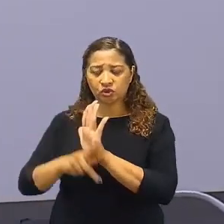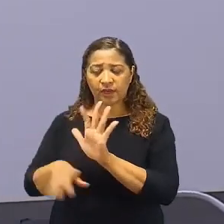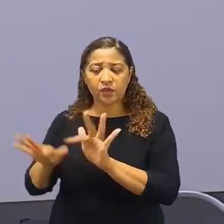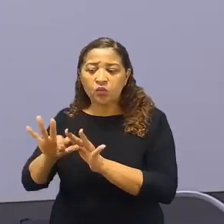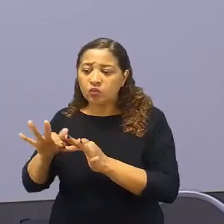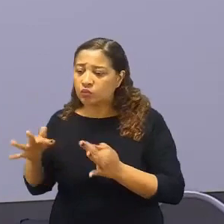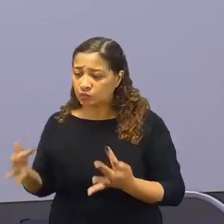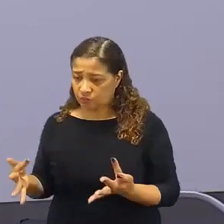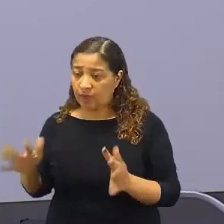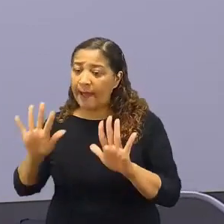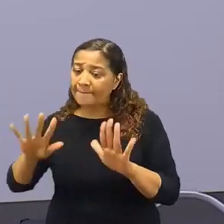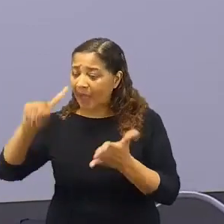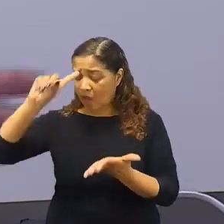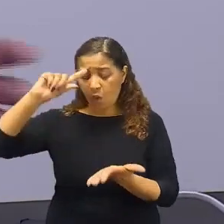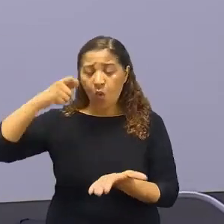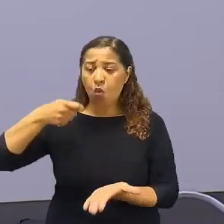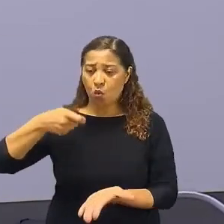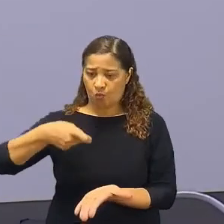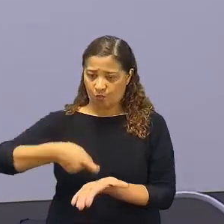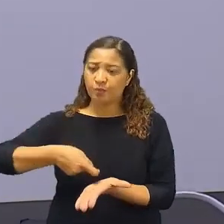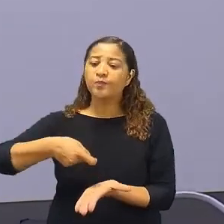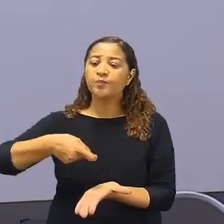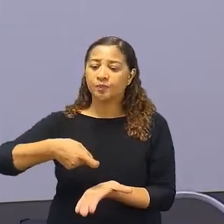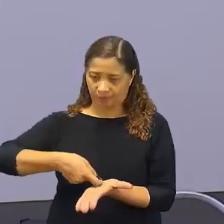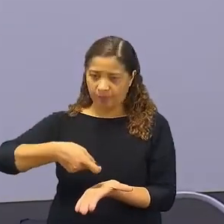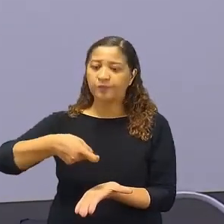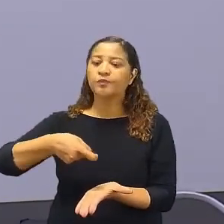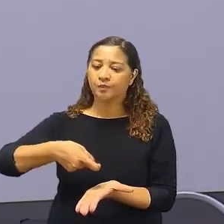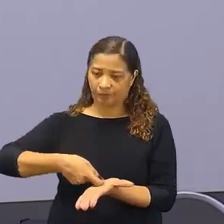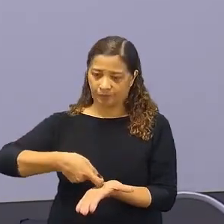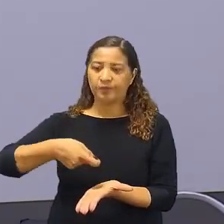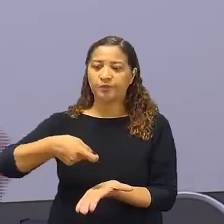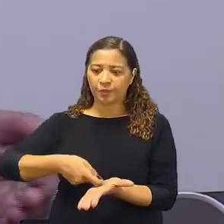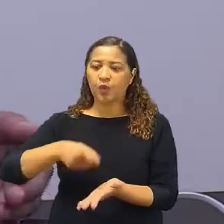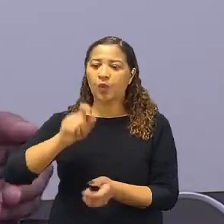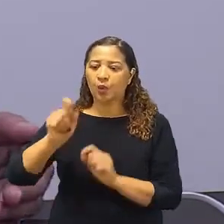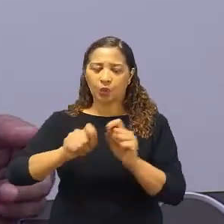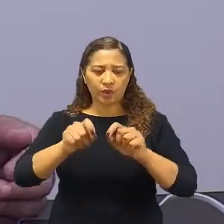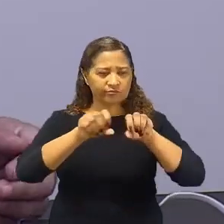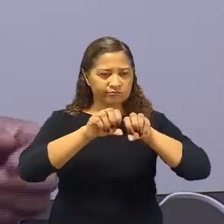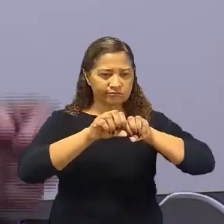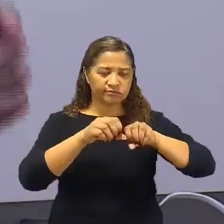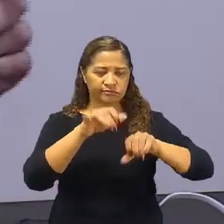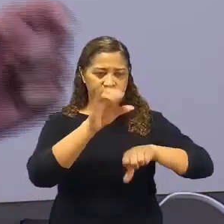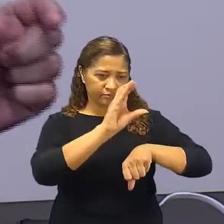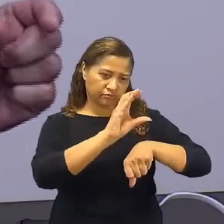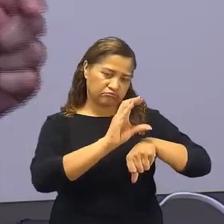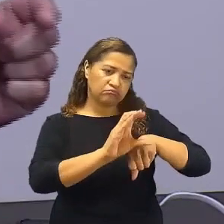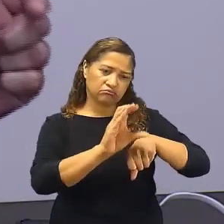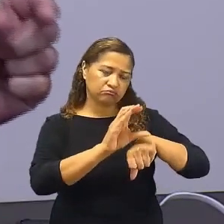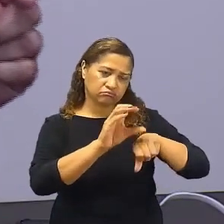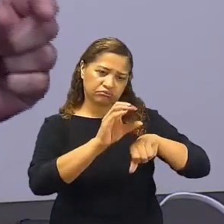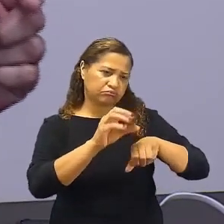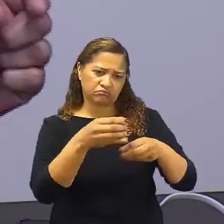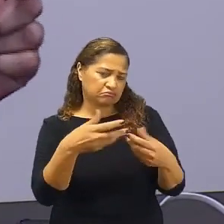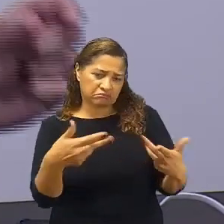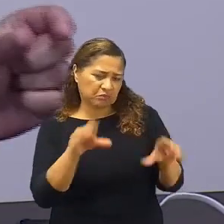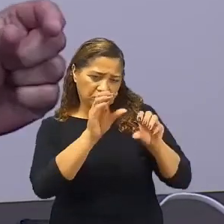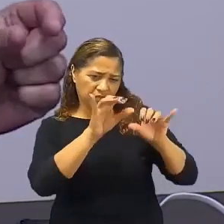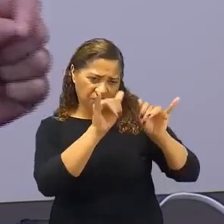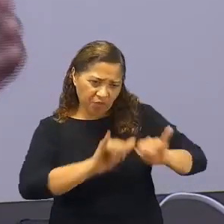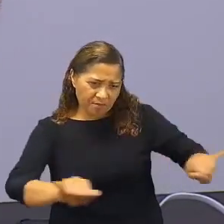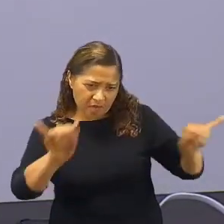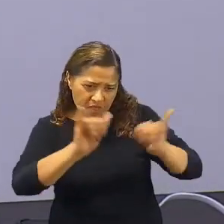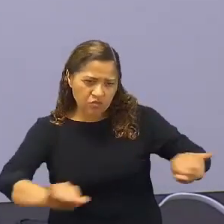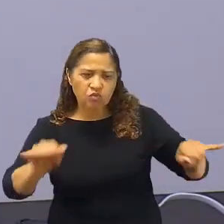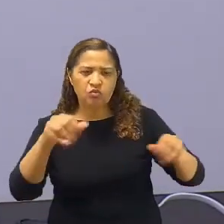obrigando a fazer a conscientização, mas nominando os cabos, com um simples